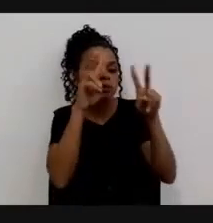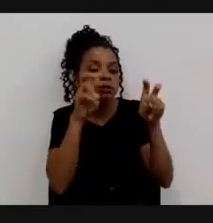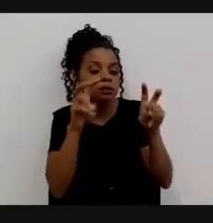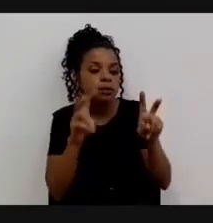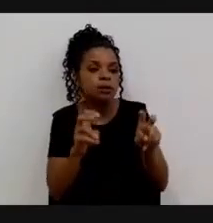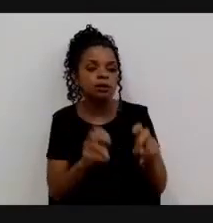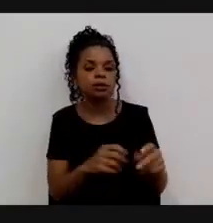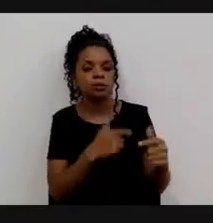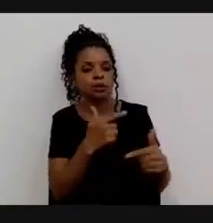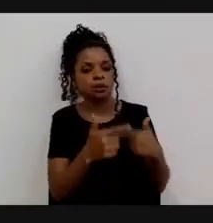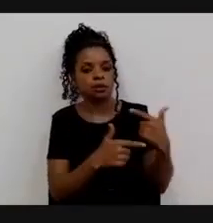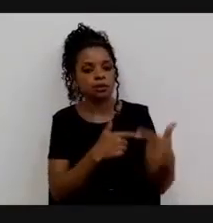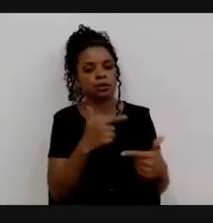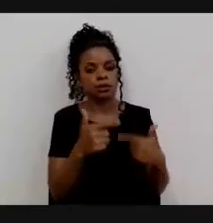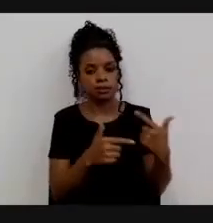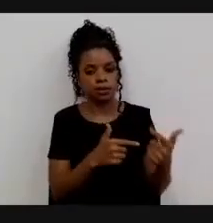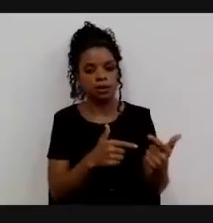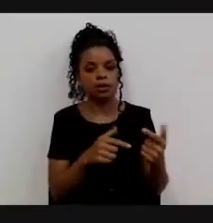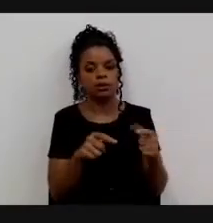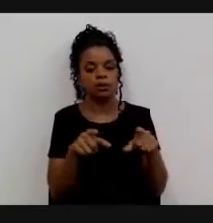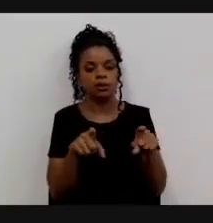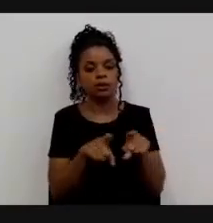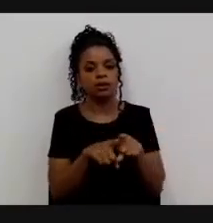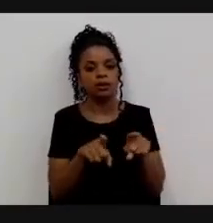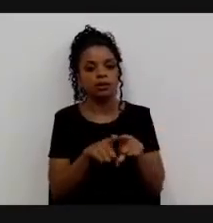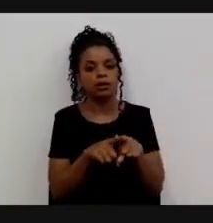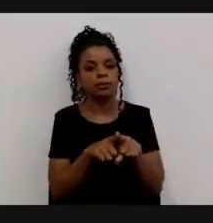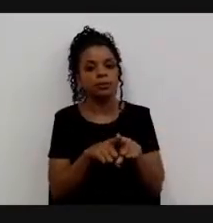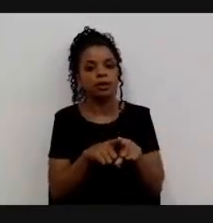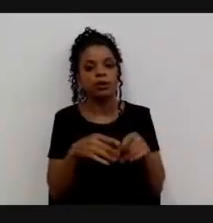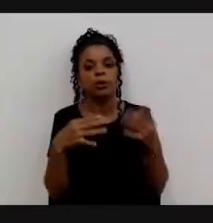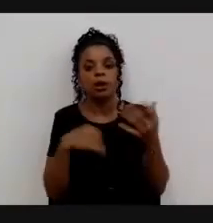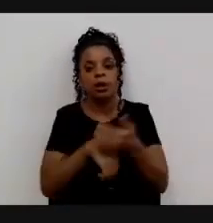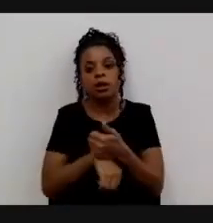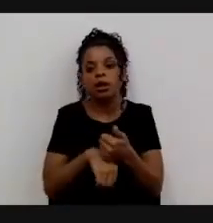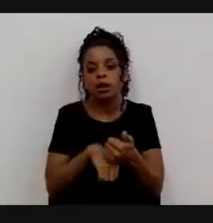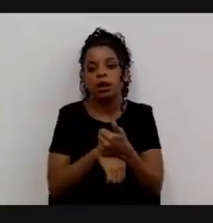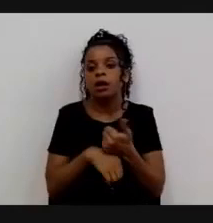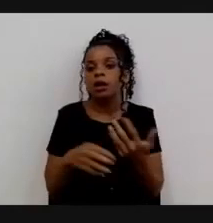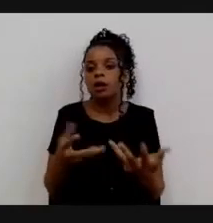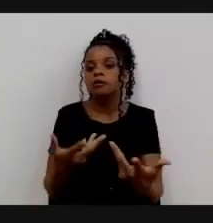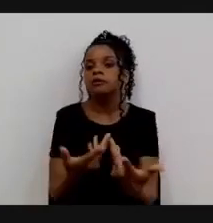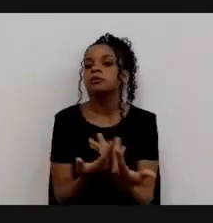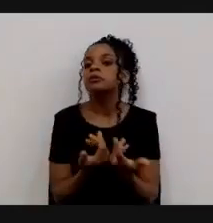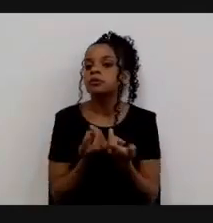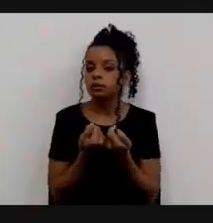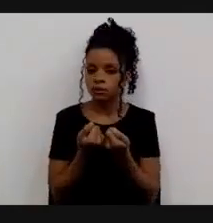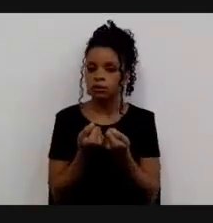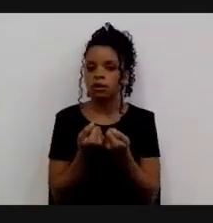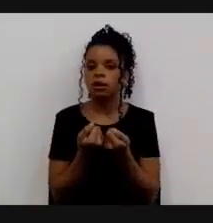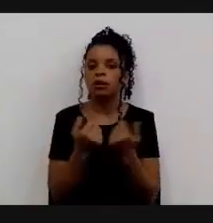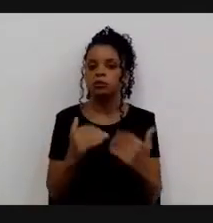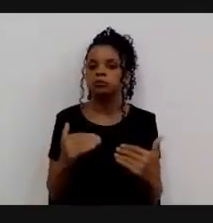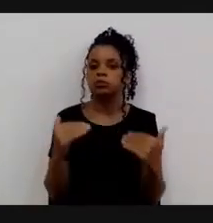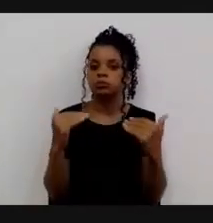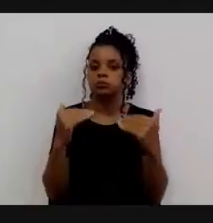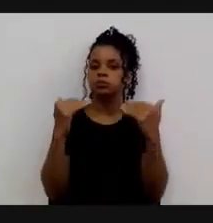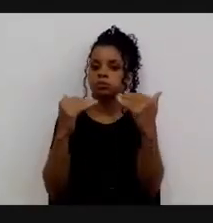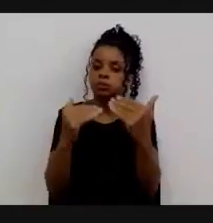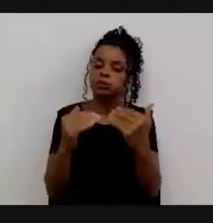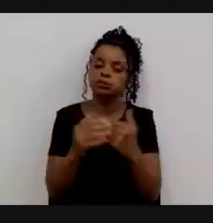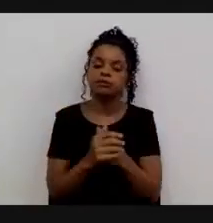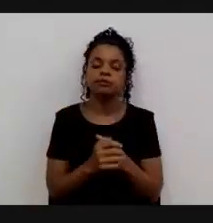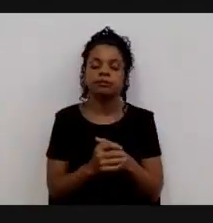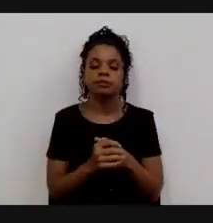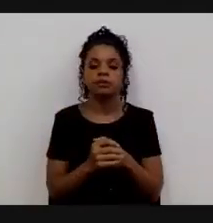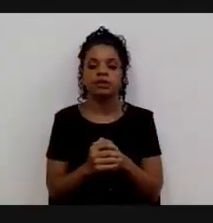trabalham e também a qualificação delas. Se elas são profissionalmente mais qualificadas ou